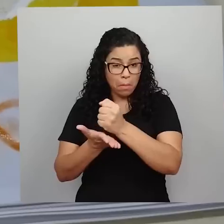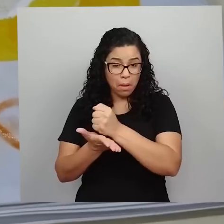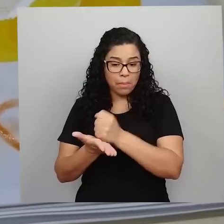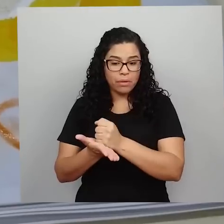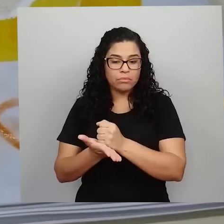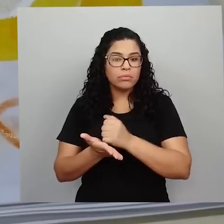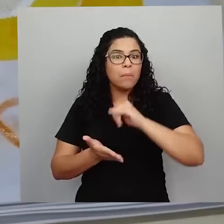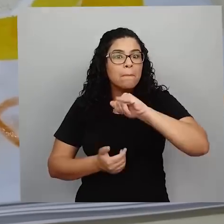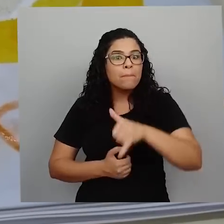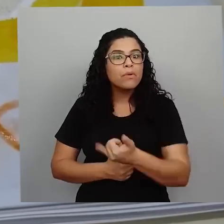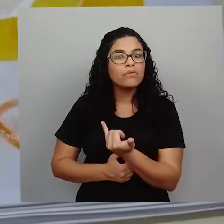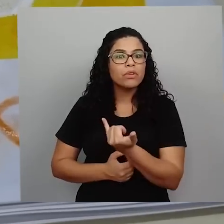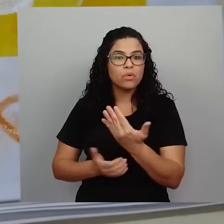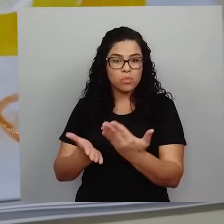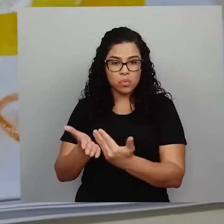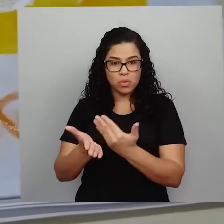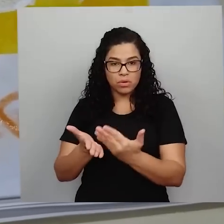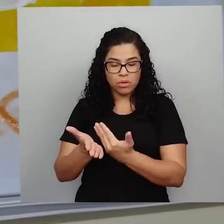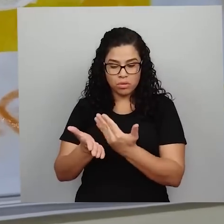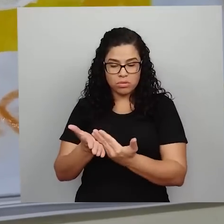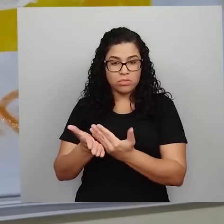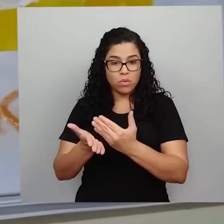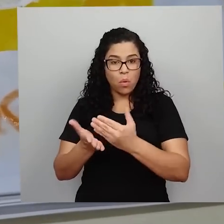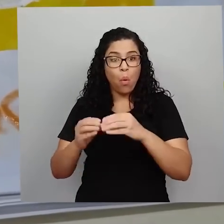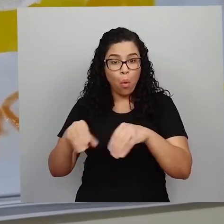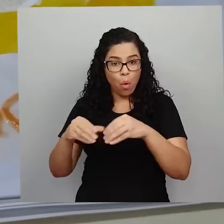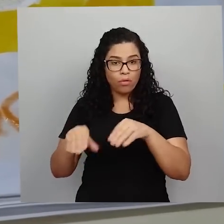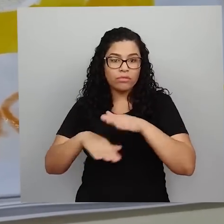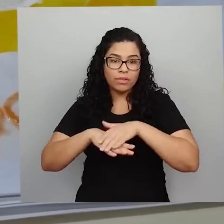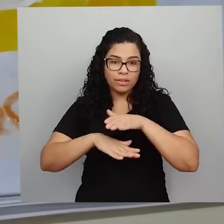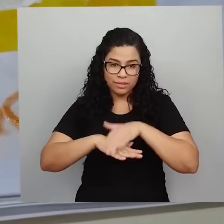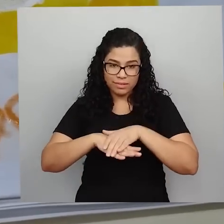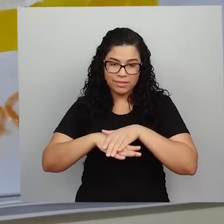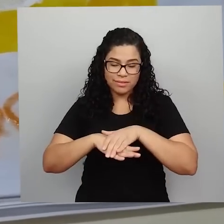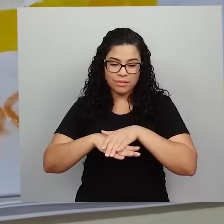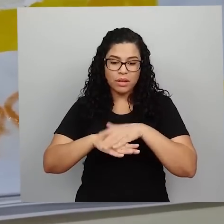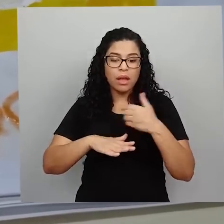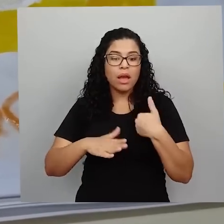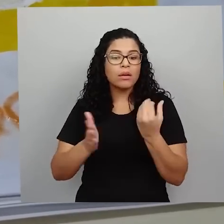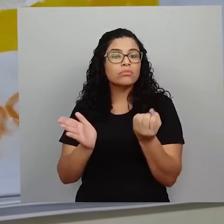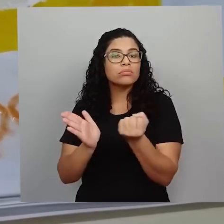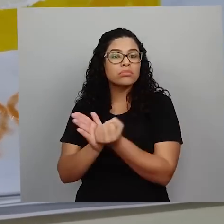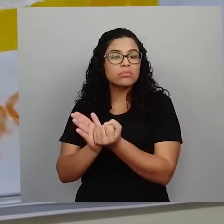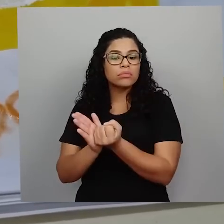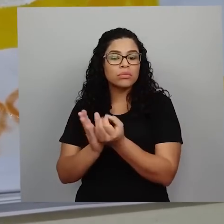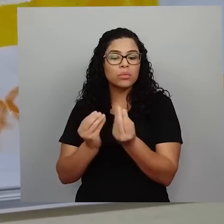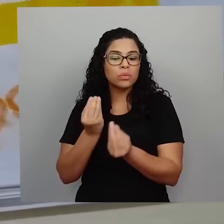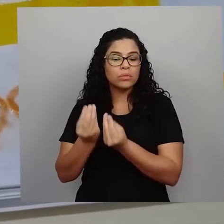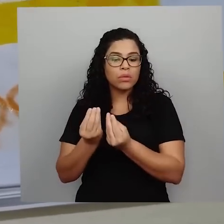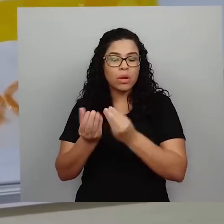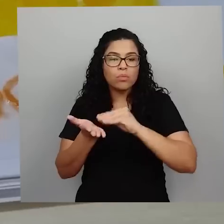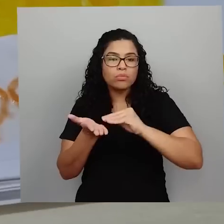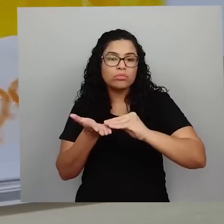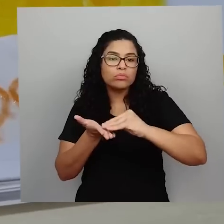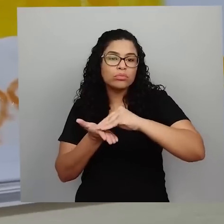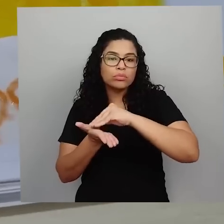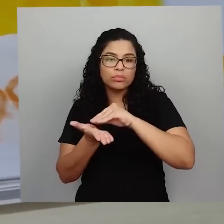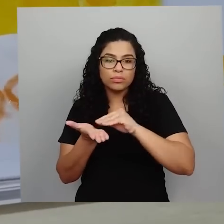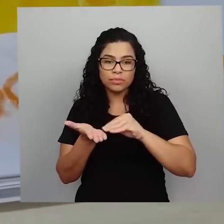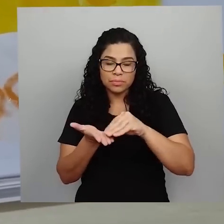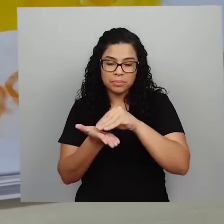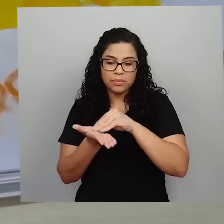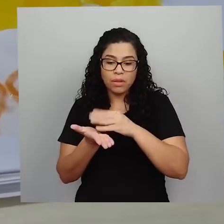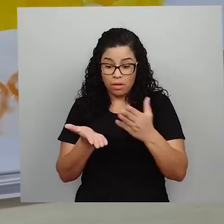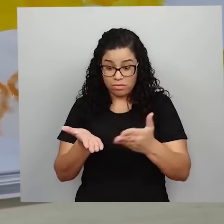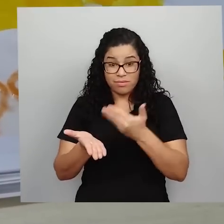Aproveitei aquela folha que ele fez os ovos e nós carimbamos aqui com esponja. Vamos folhear